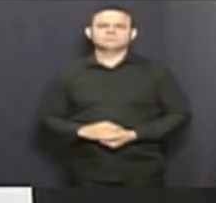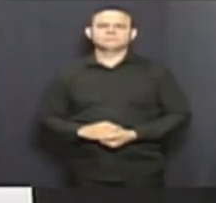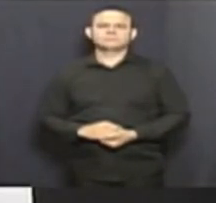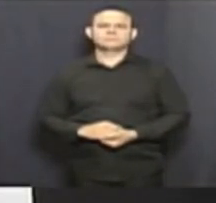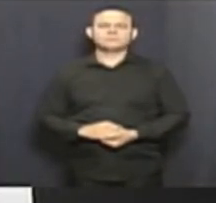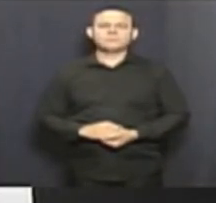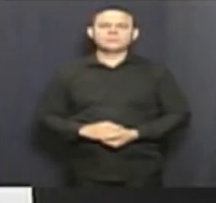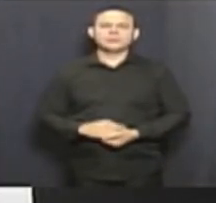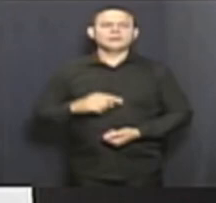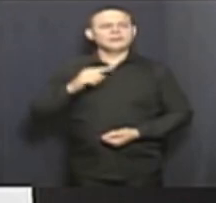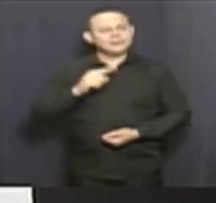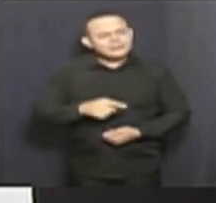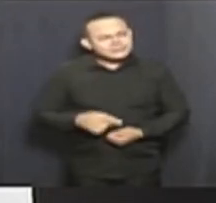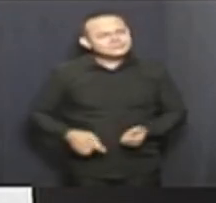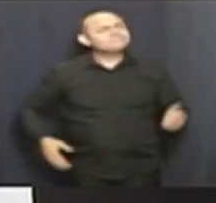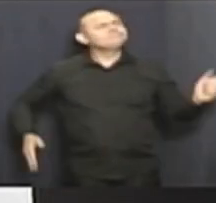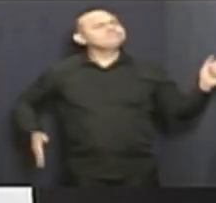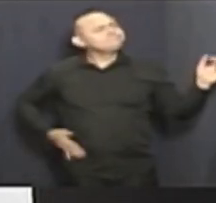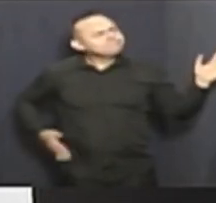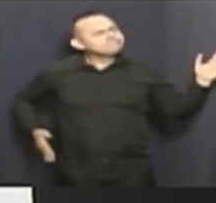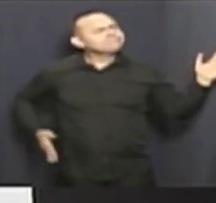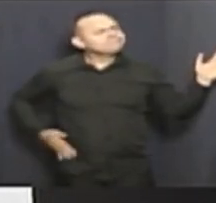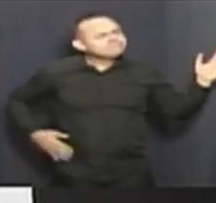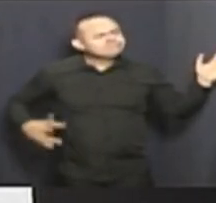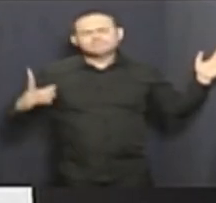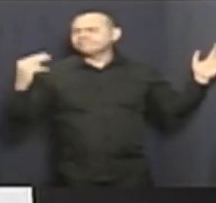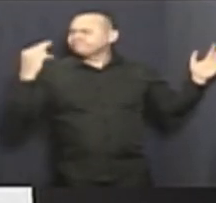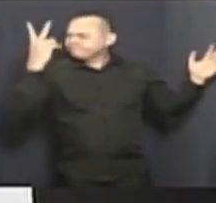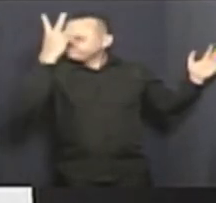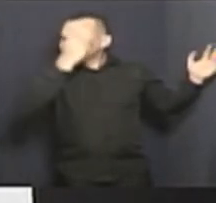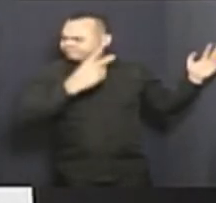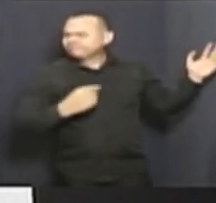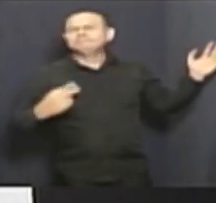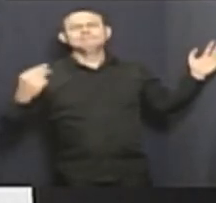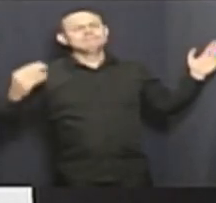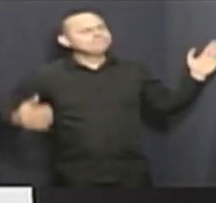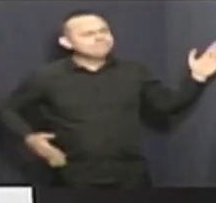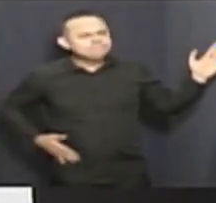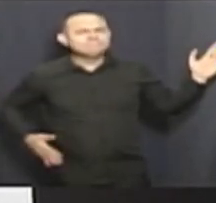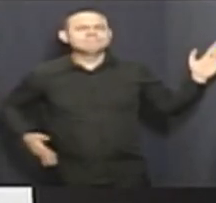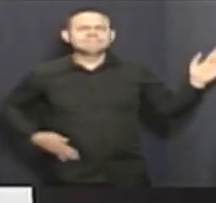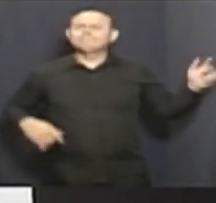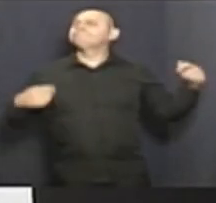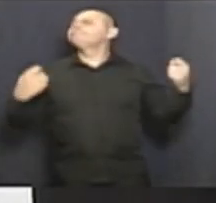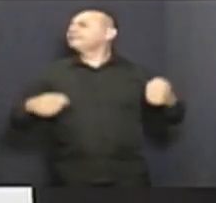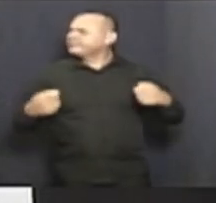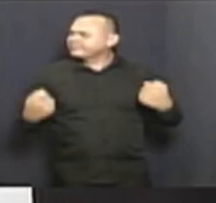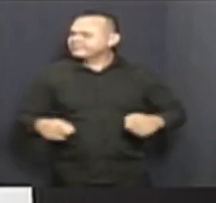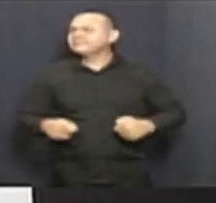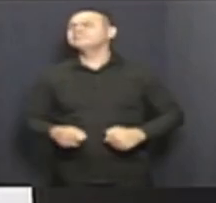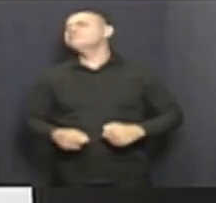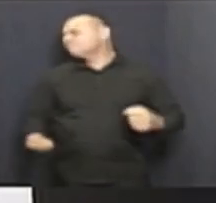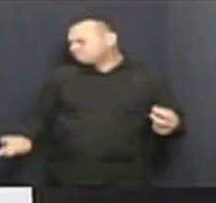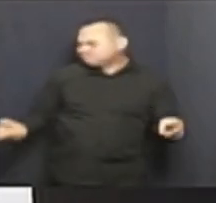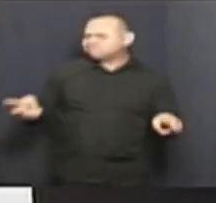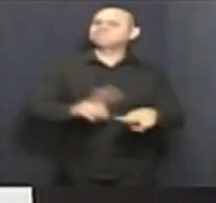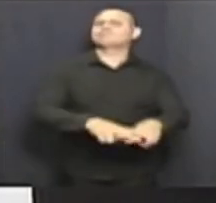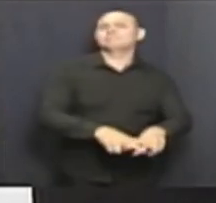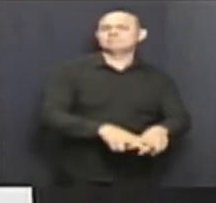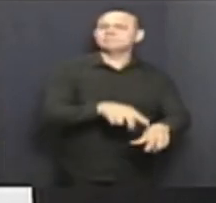essa malandragem repito tem que ser punida porque